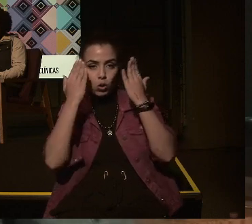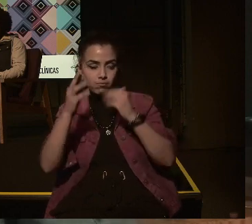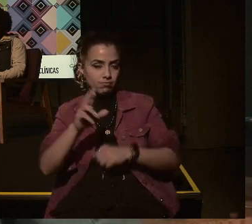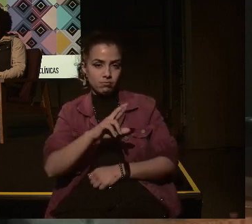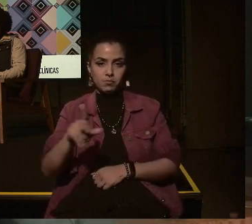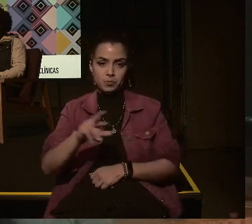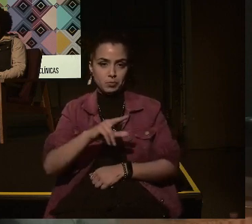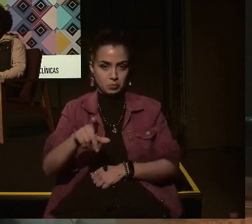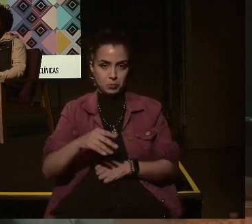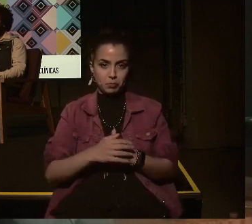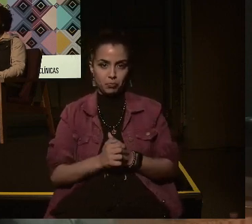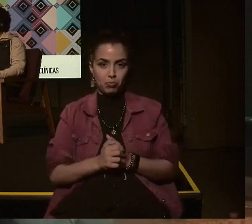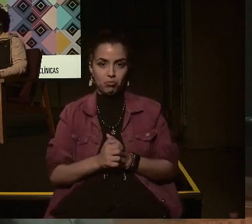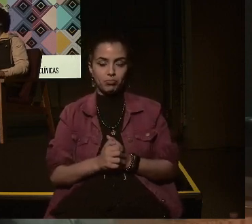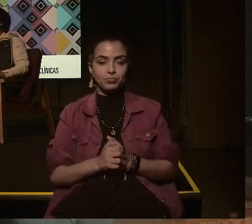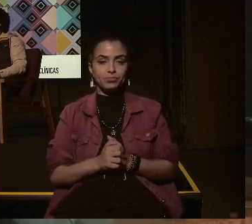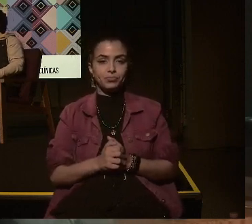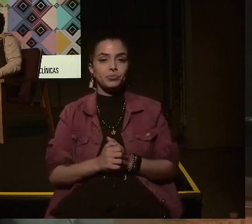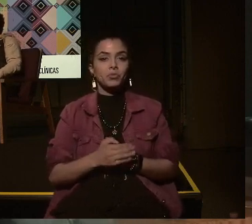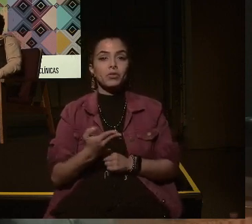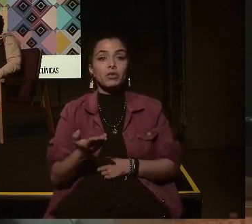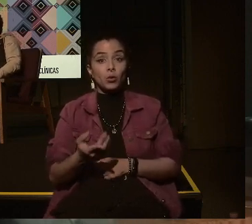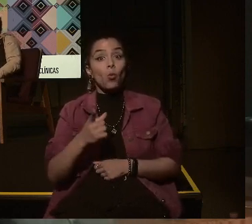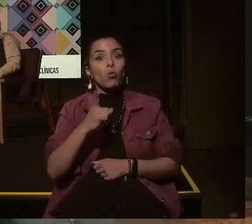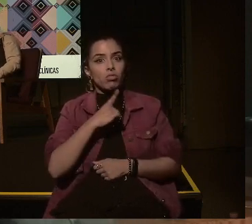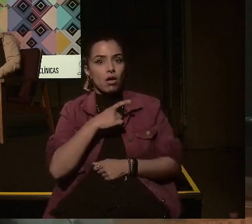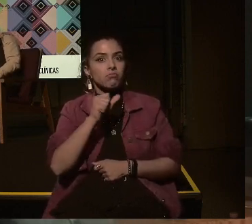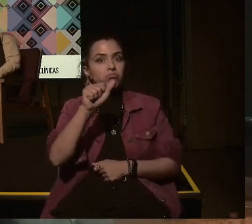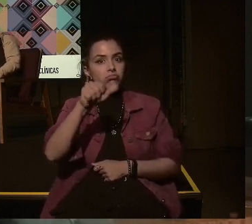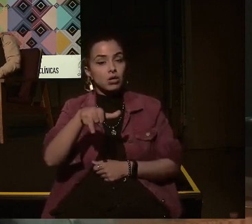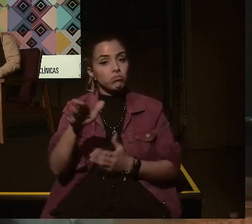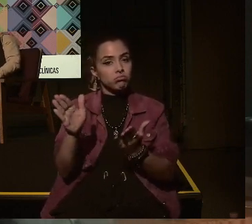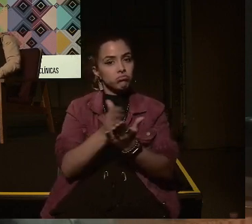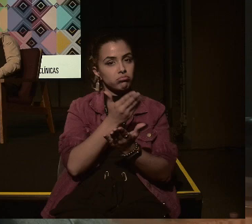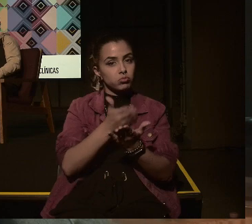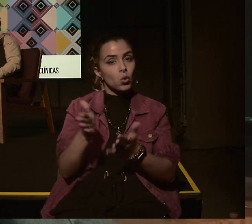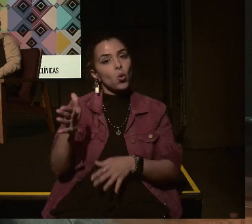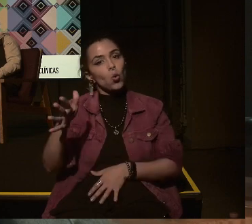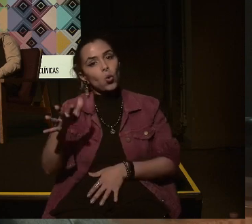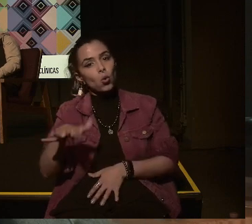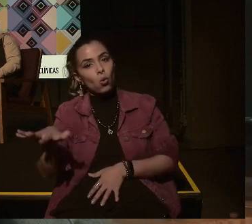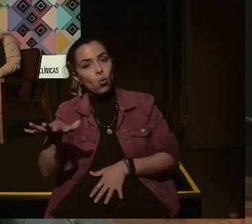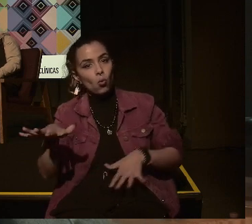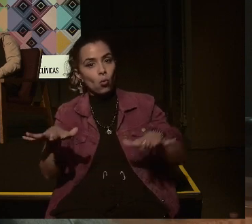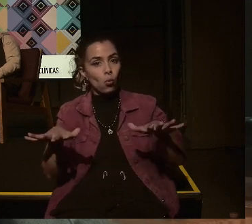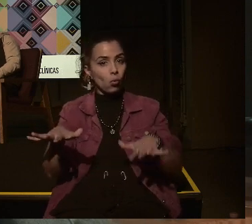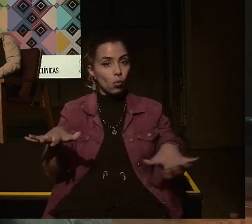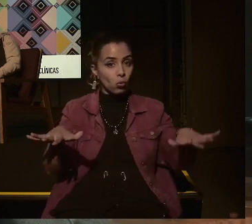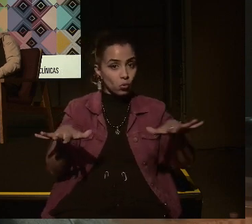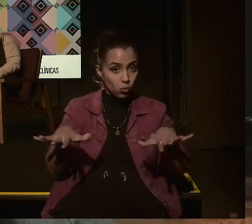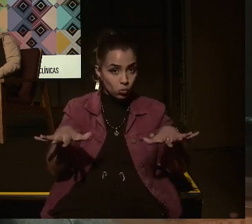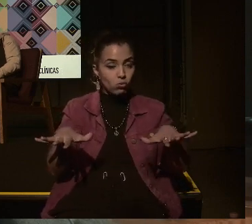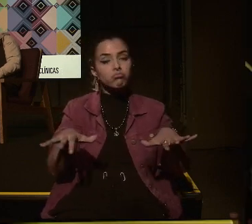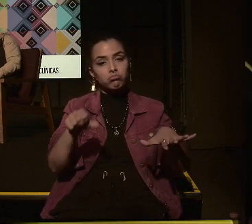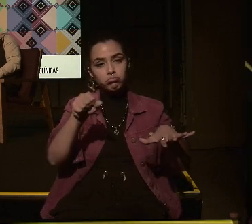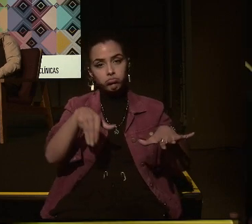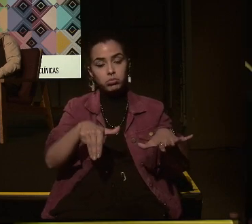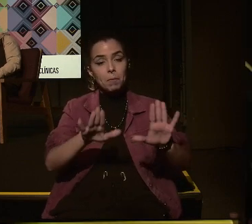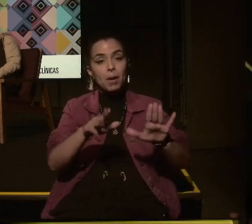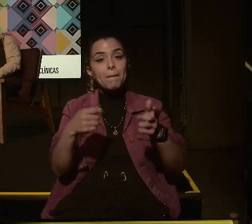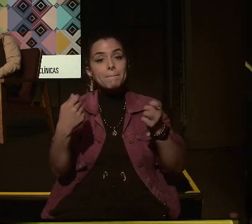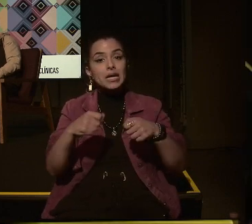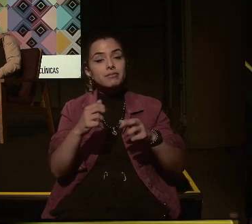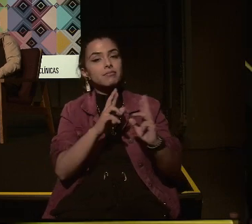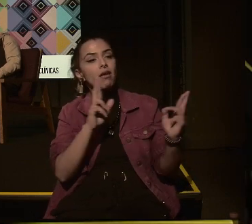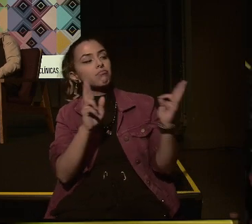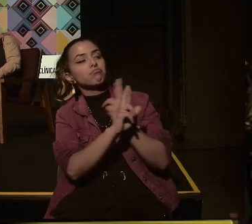Embora não basta o território, eu vou insistir, precisa de relação. Não basta contratar